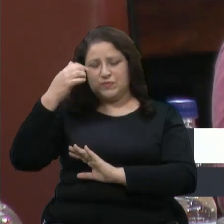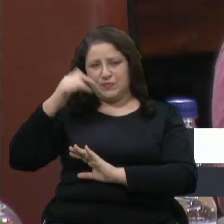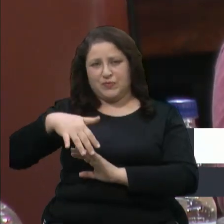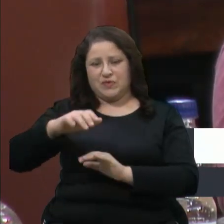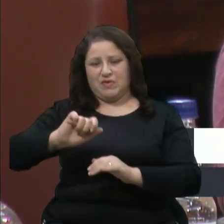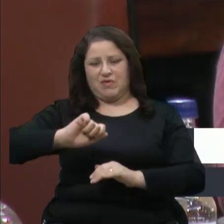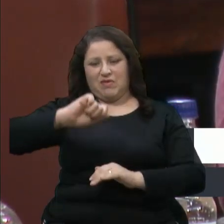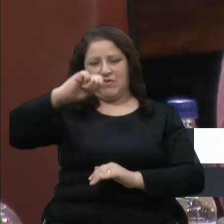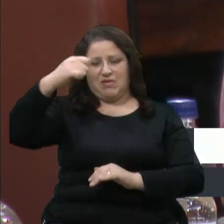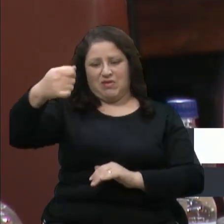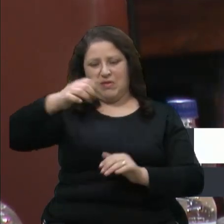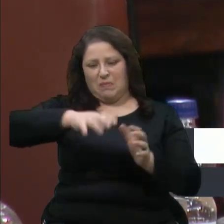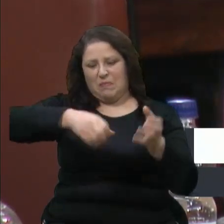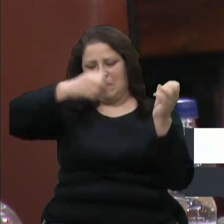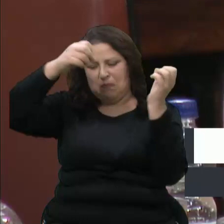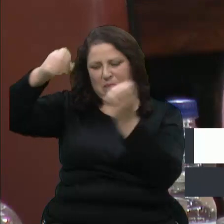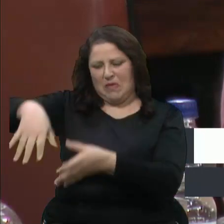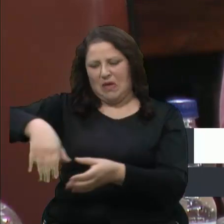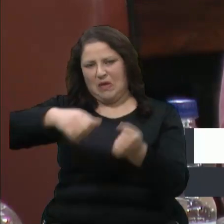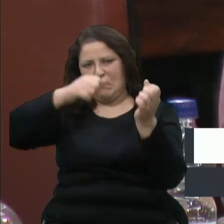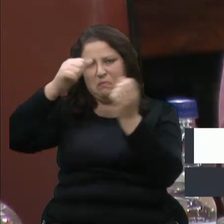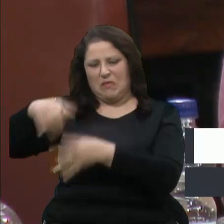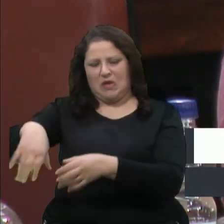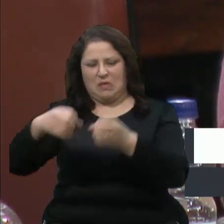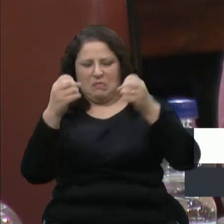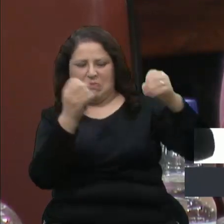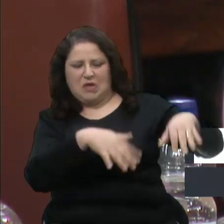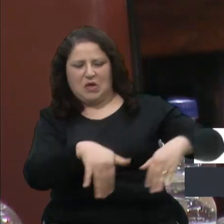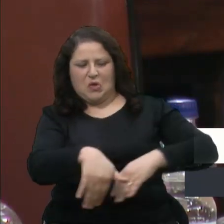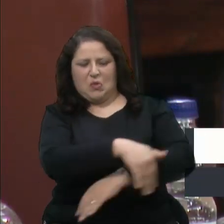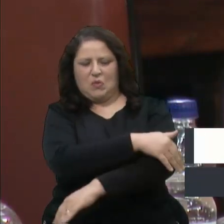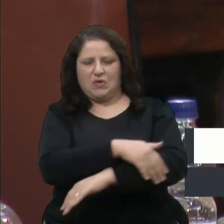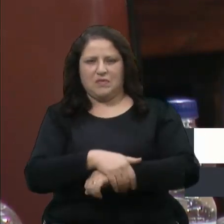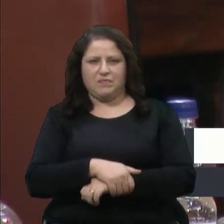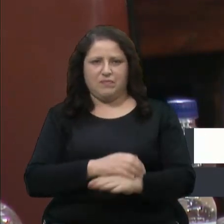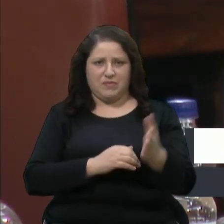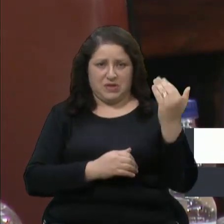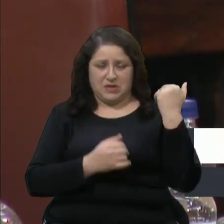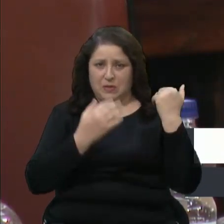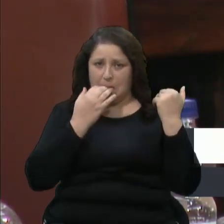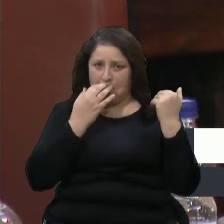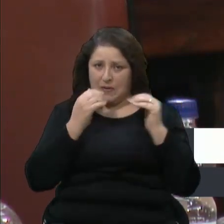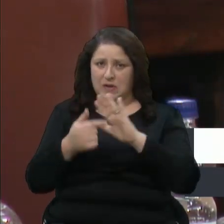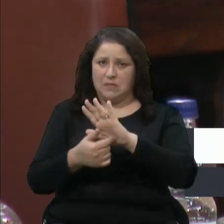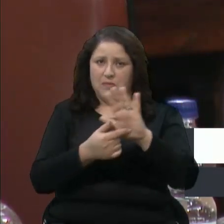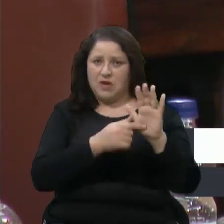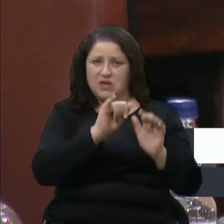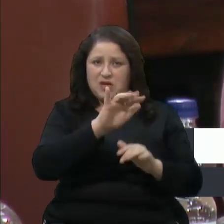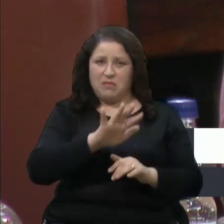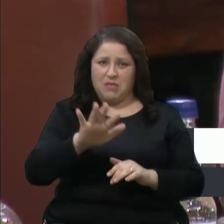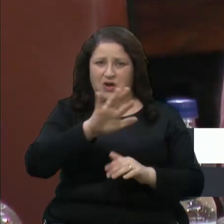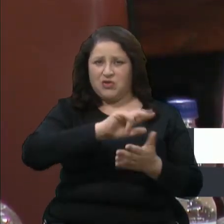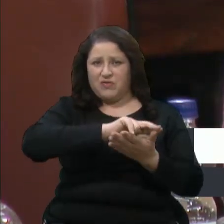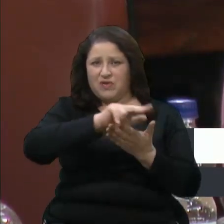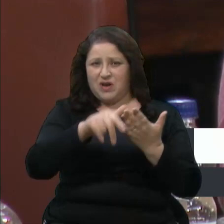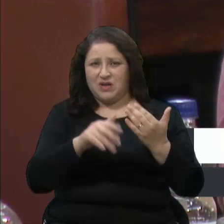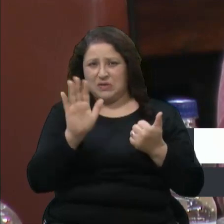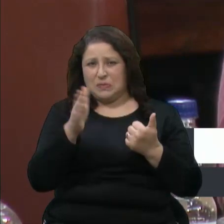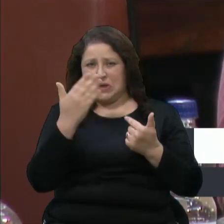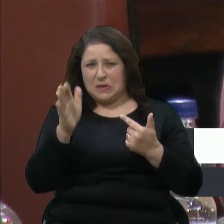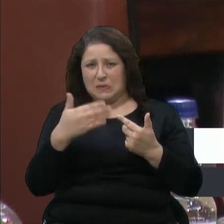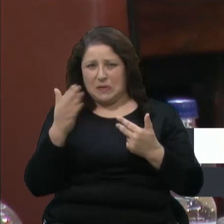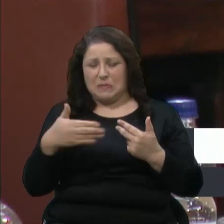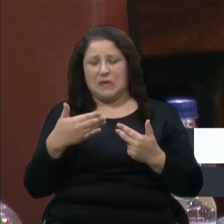Num container e colocando na rua. Esses dias o vereador Camires veio aqui e trouxe um monte de imagens de lixões a